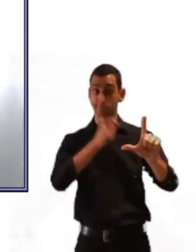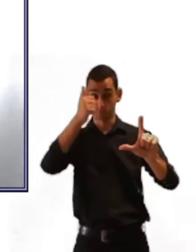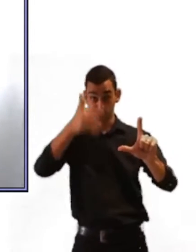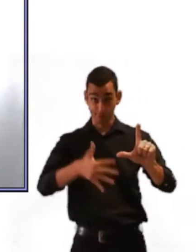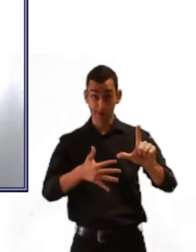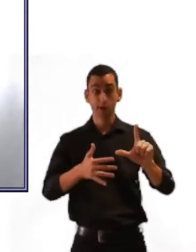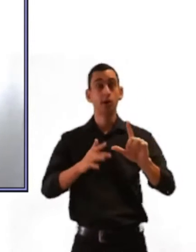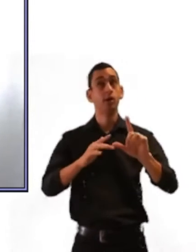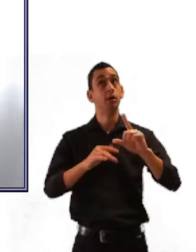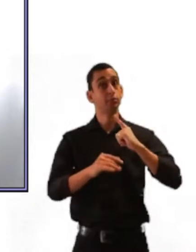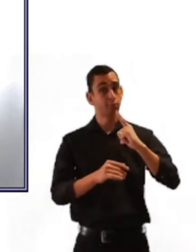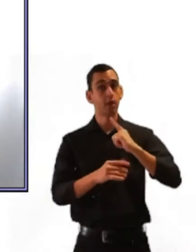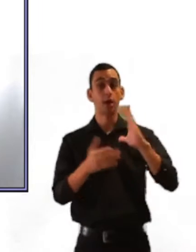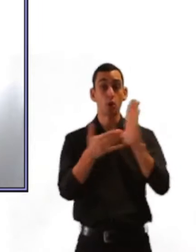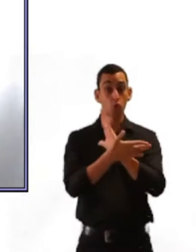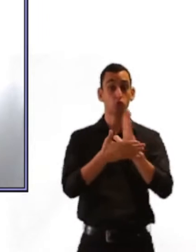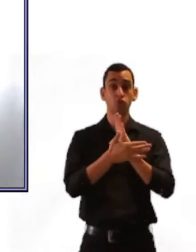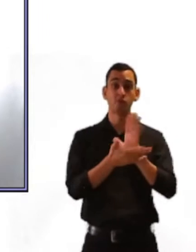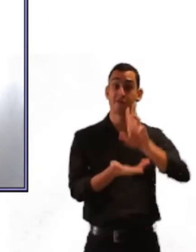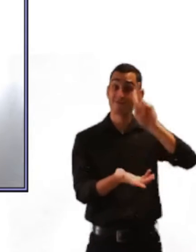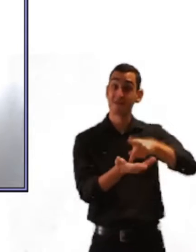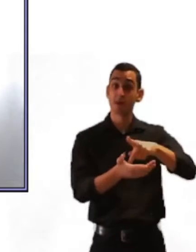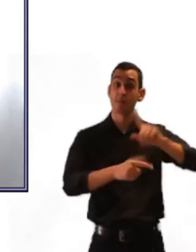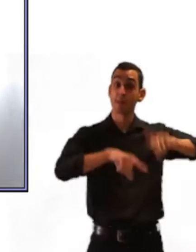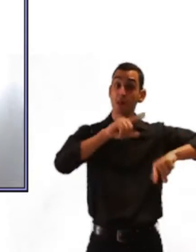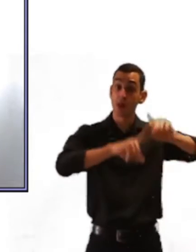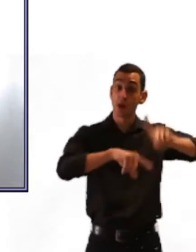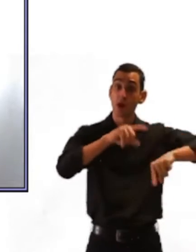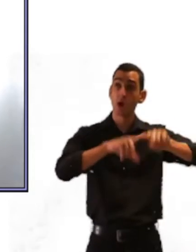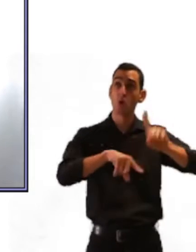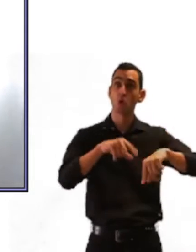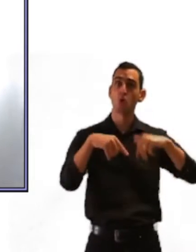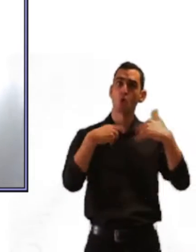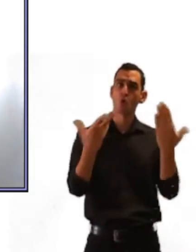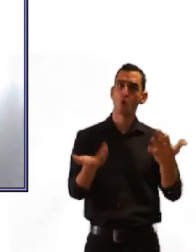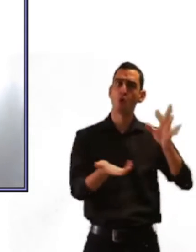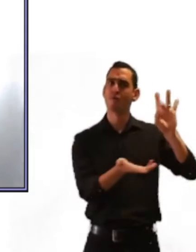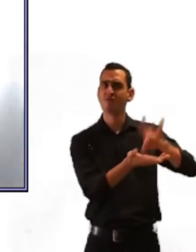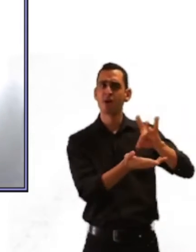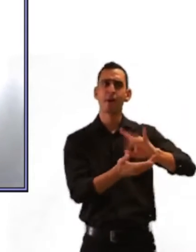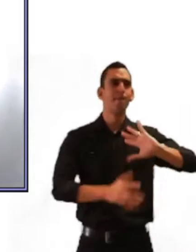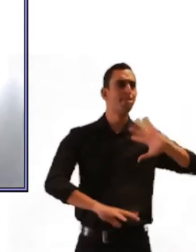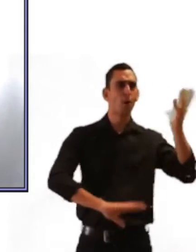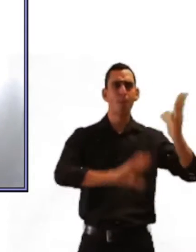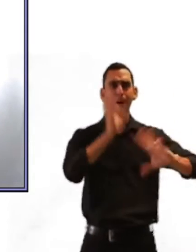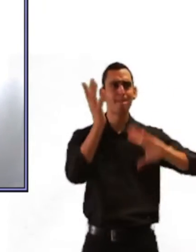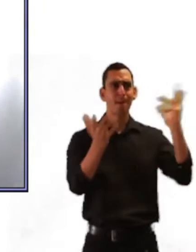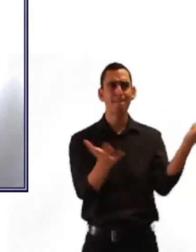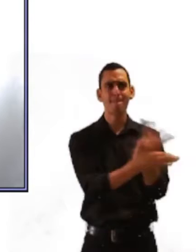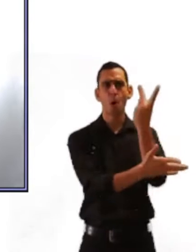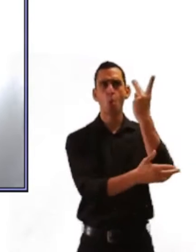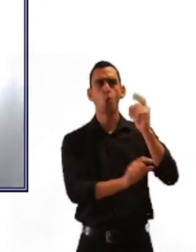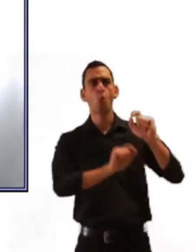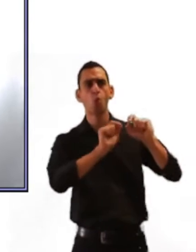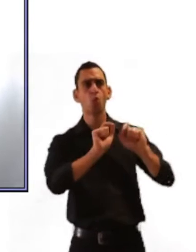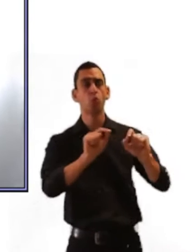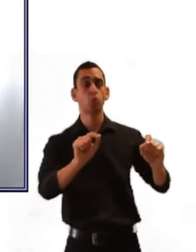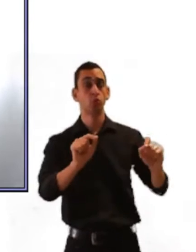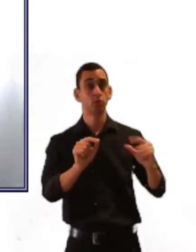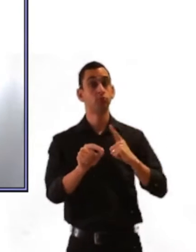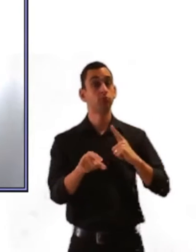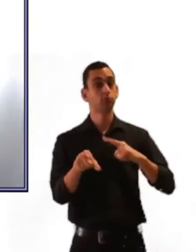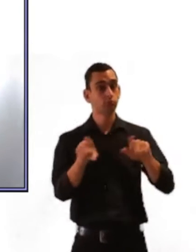que tem que corresponder àquilo que aconteceu no mundo dos fatos, será retratado no